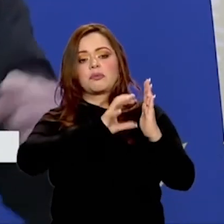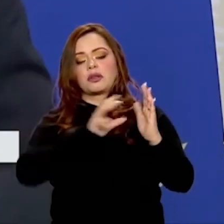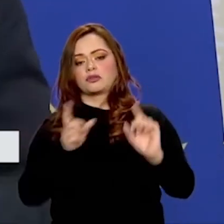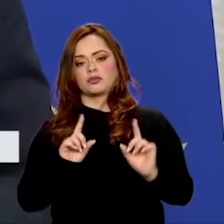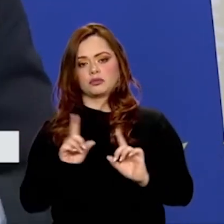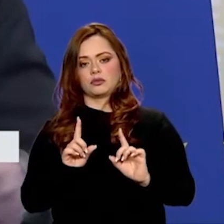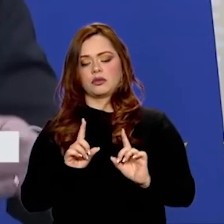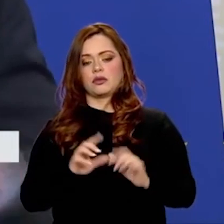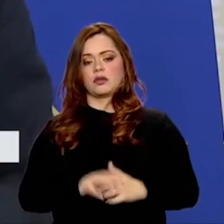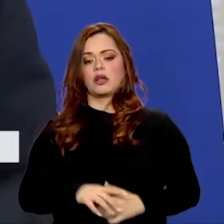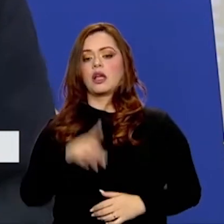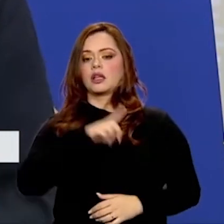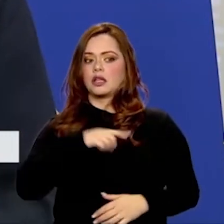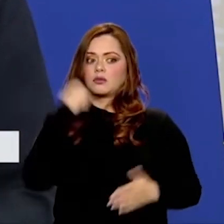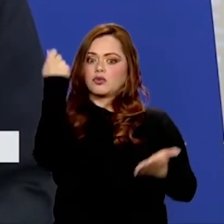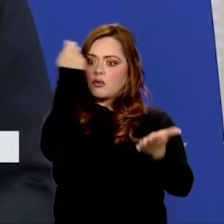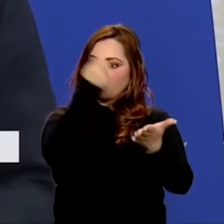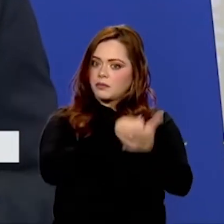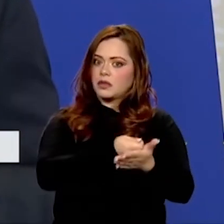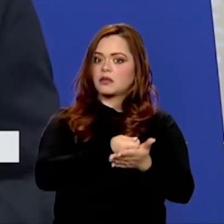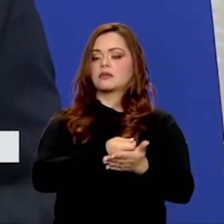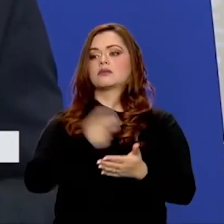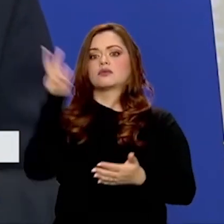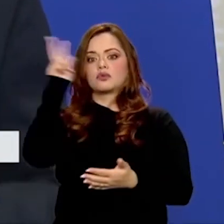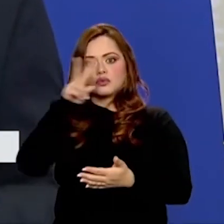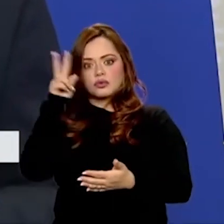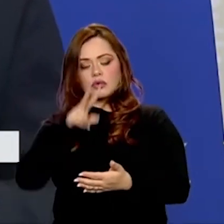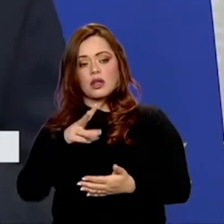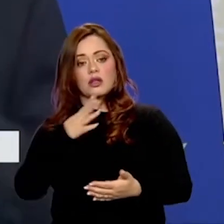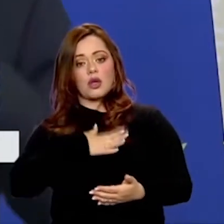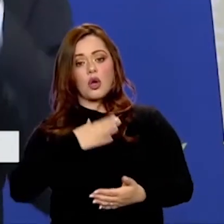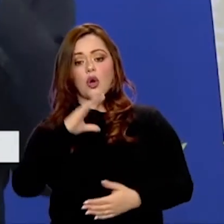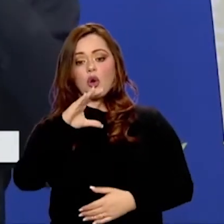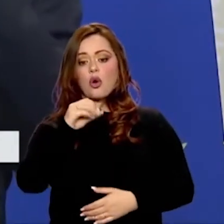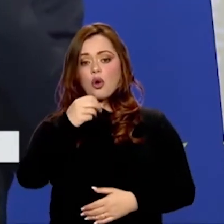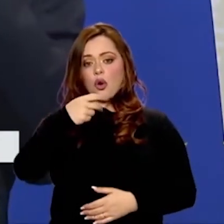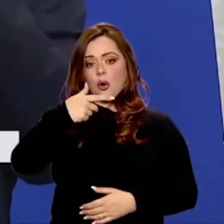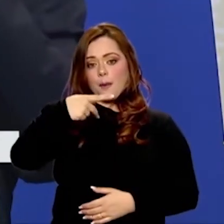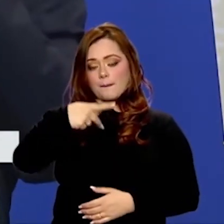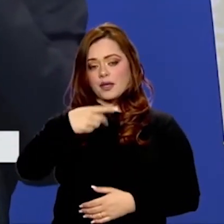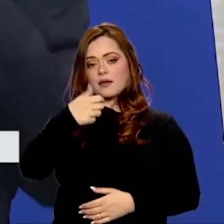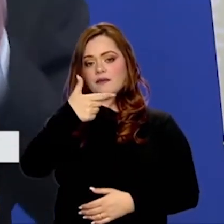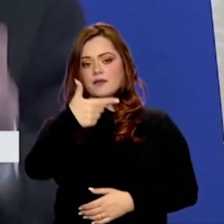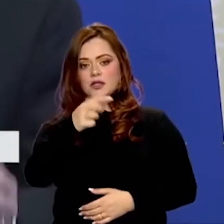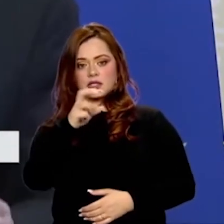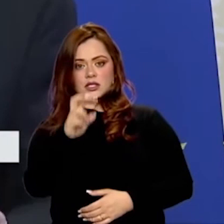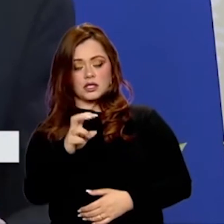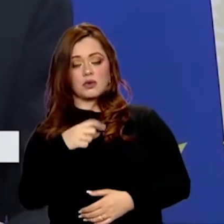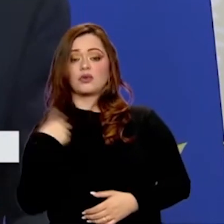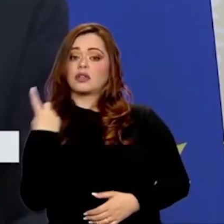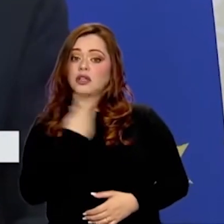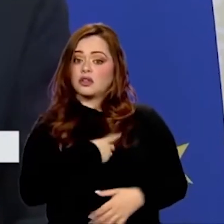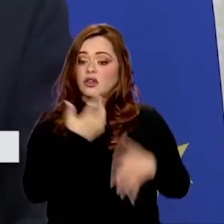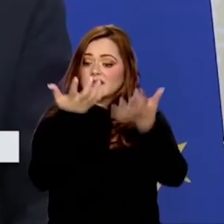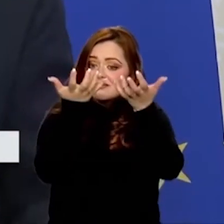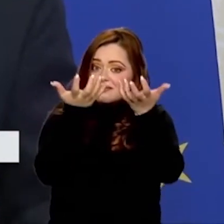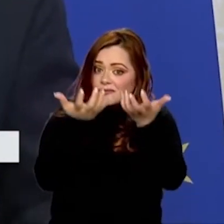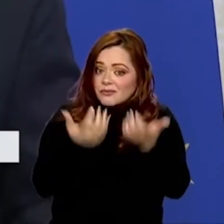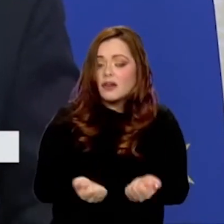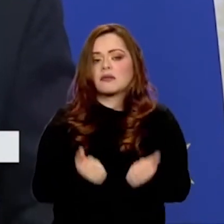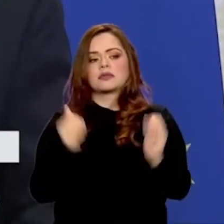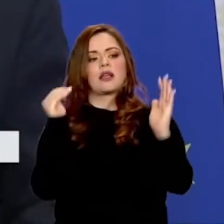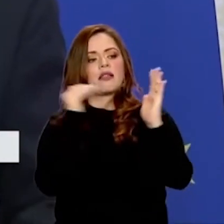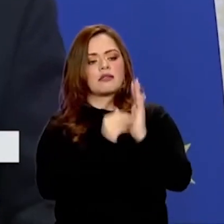compromisso histórico de campanha assumido por mim na COP25 de que nós vamos